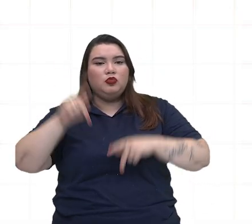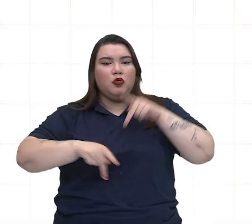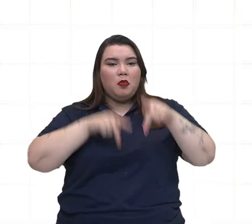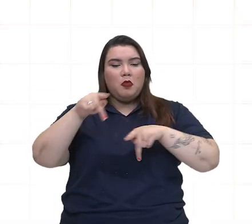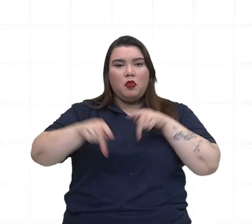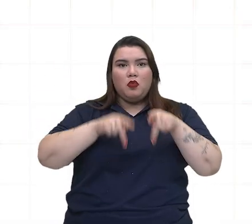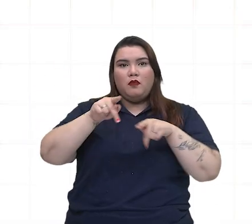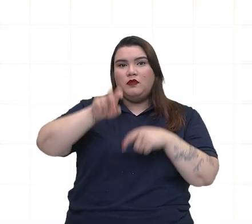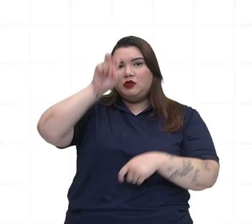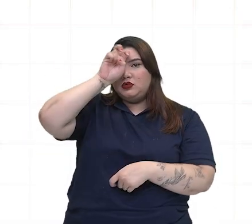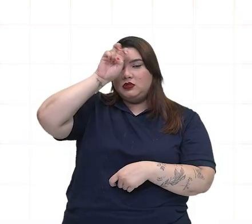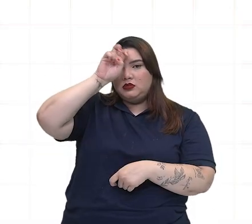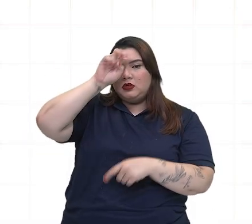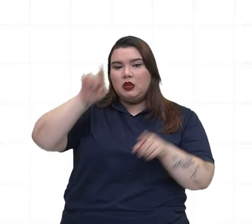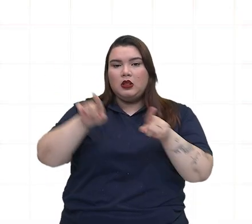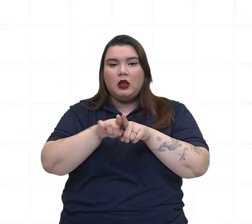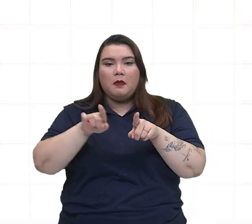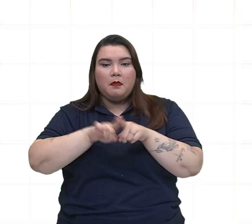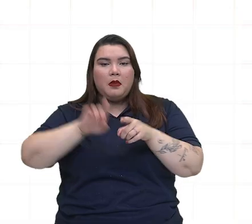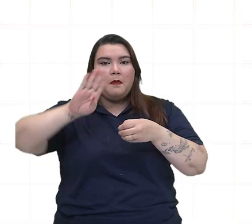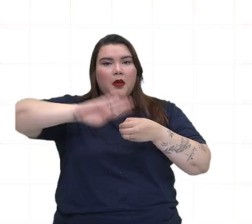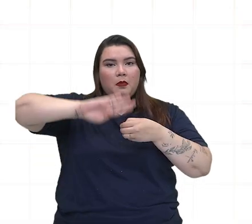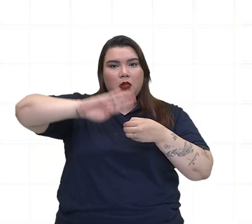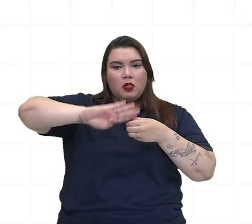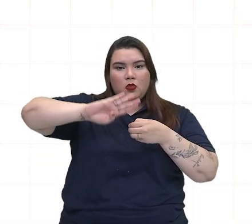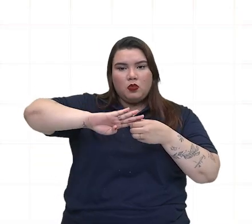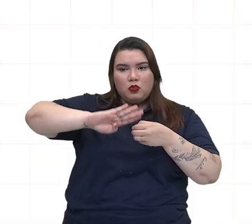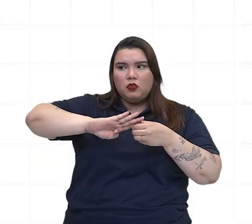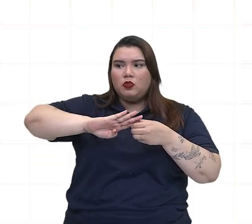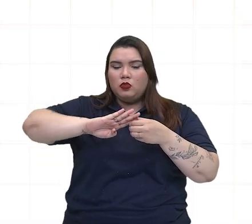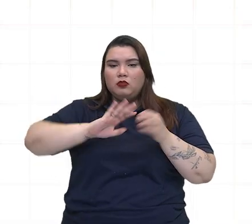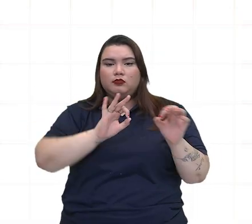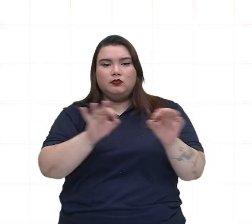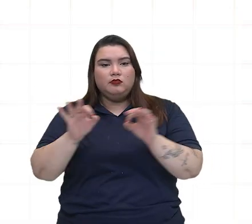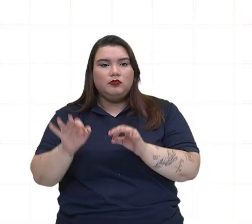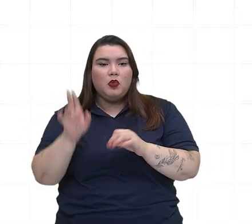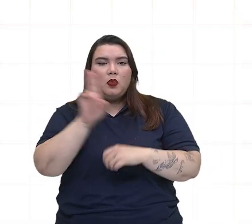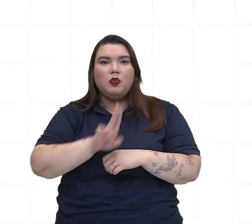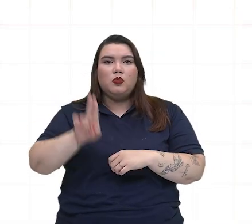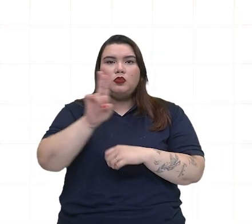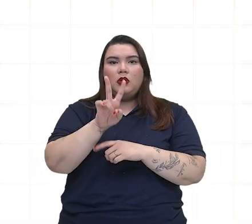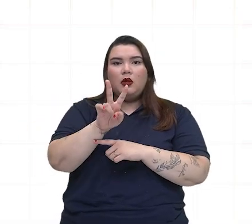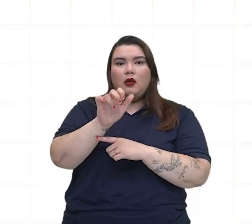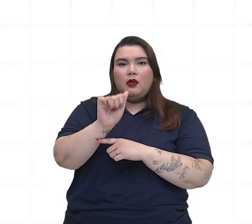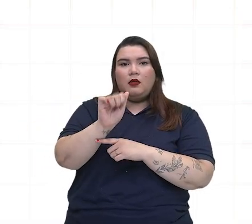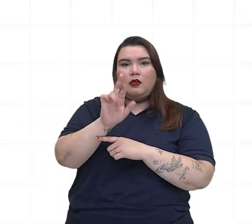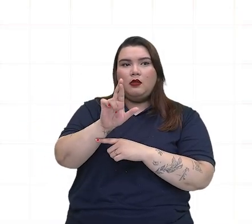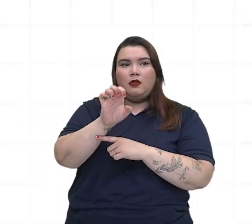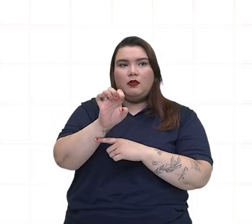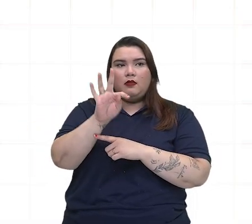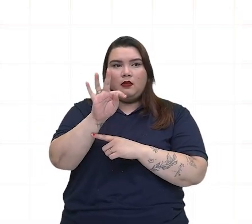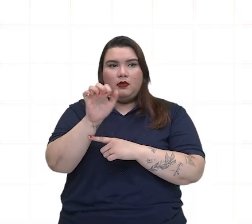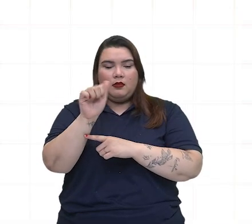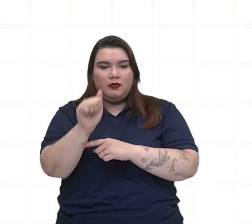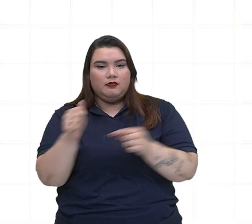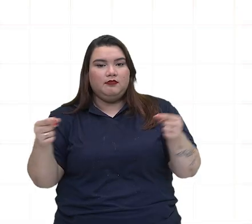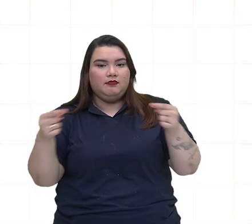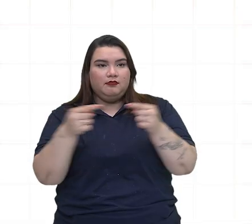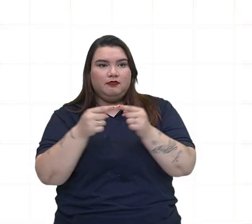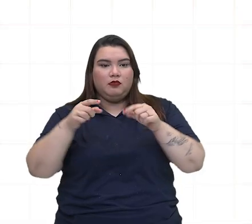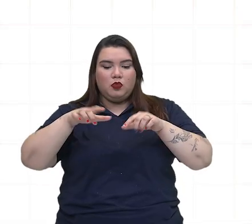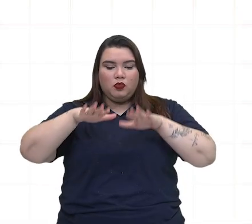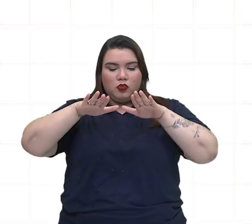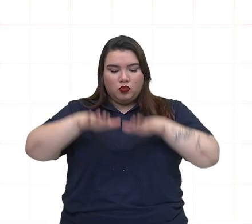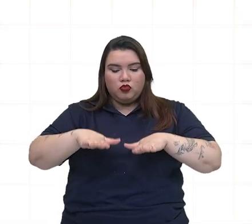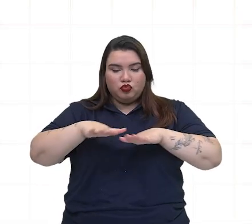eles usavam uma vareta. Essa vareta, ela era fincada no chão, na posição